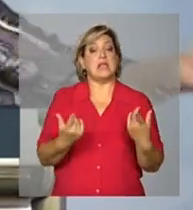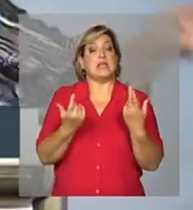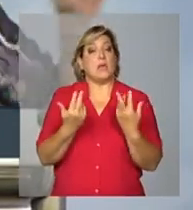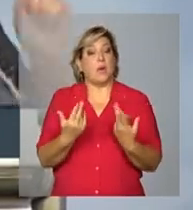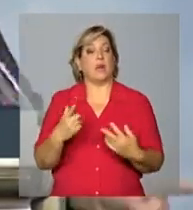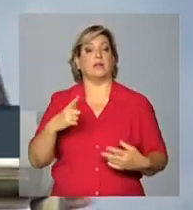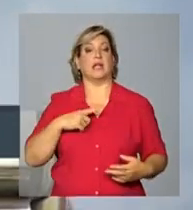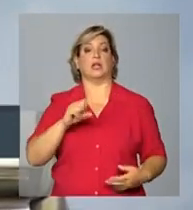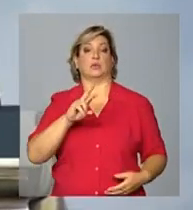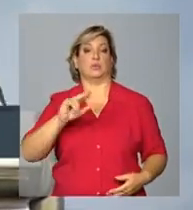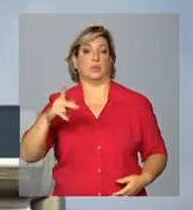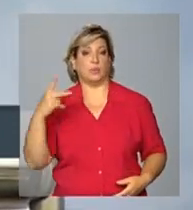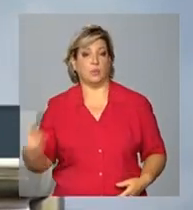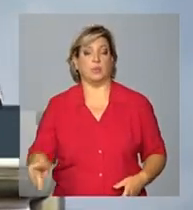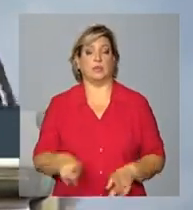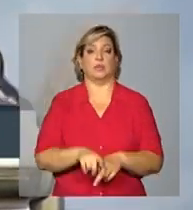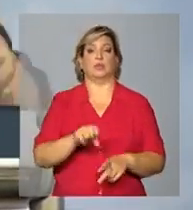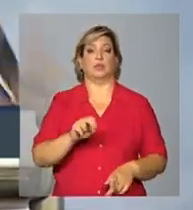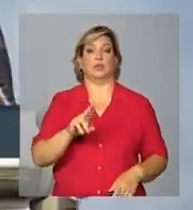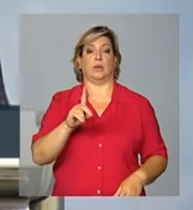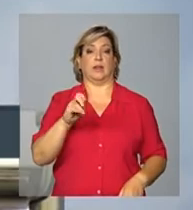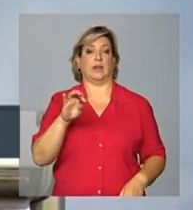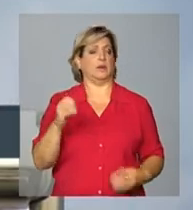que tem no Sul e no Sudeste.